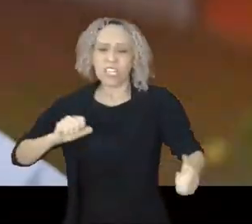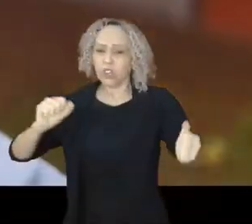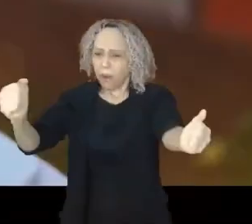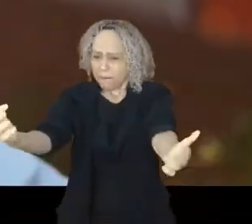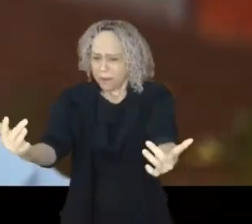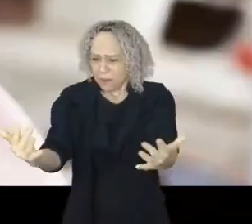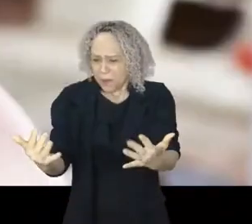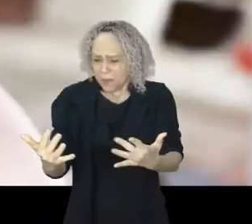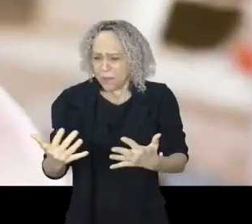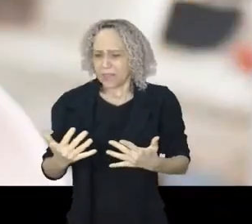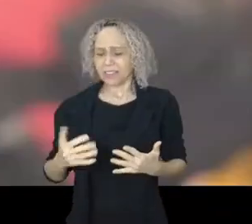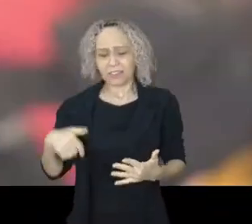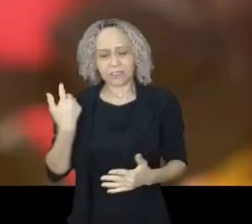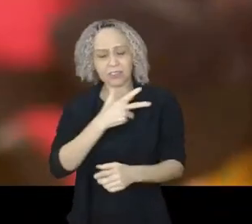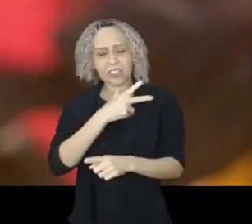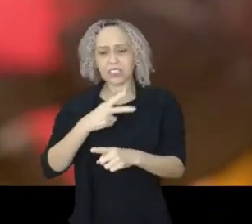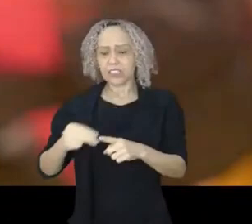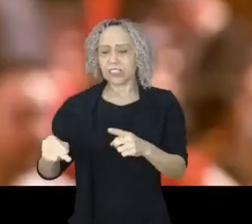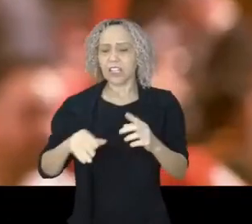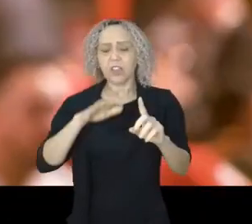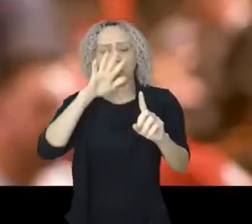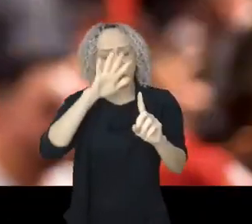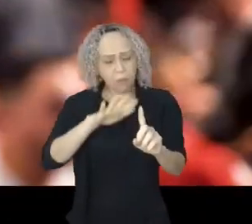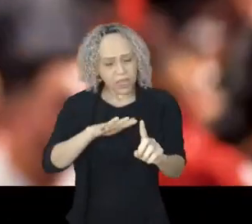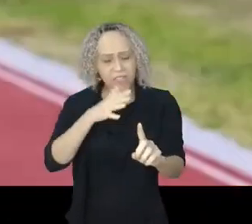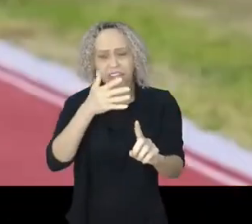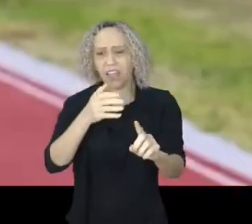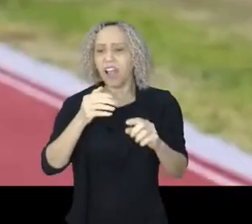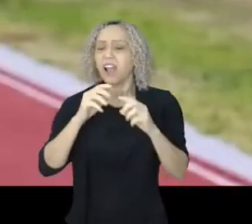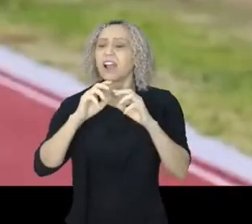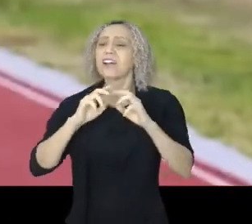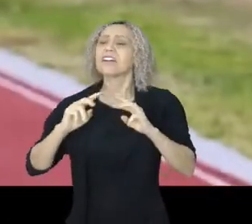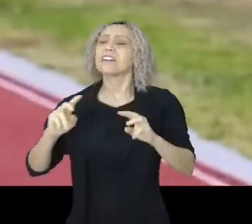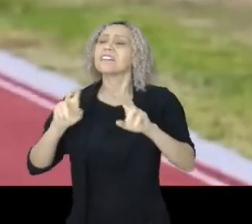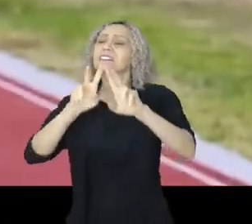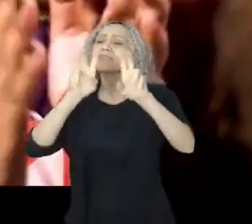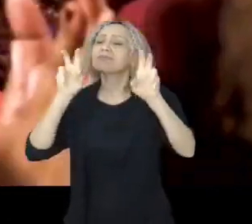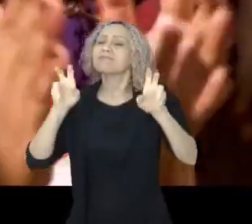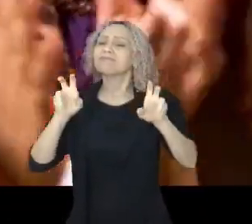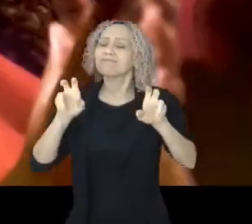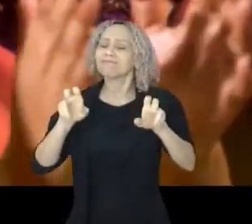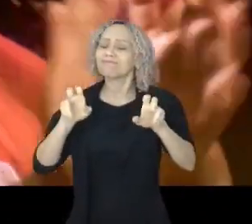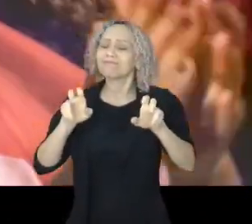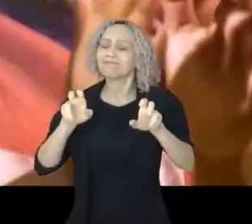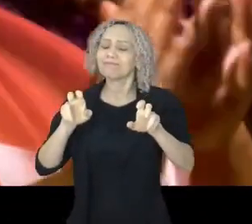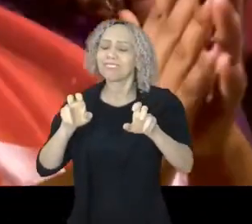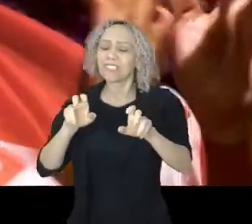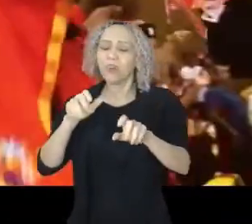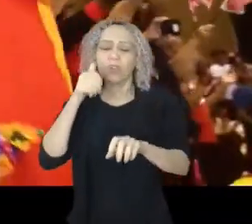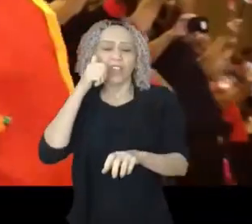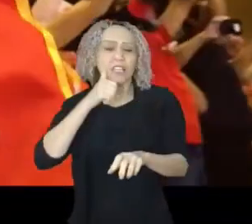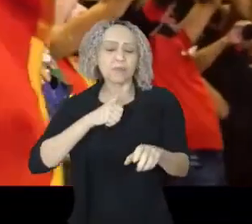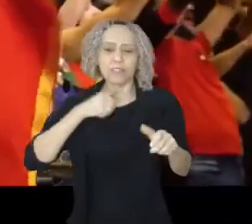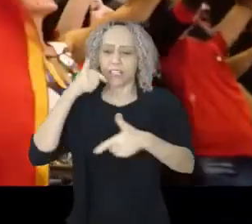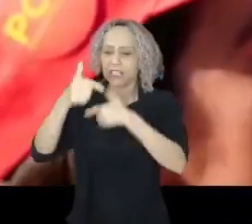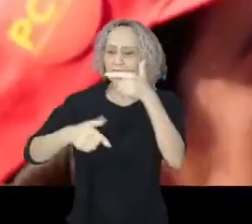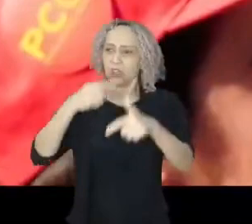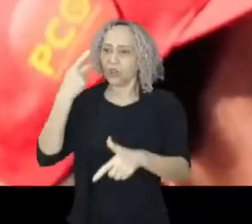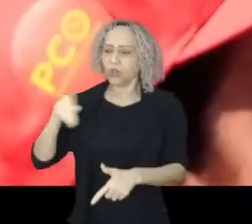é a homenagem do Partido dos Trabalhadores a todas as mulheres do Brasil e do mundo, militantes,